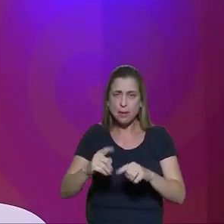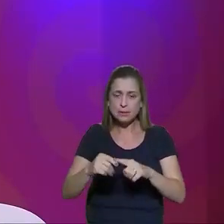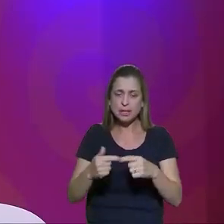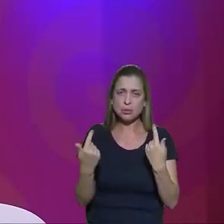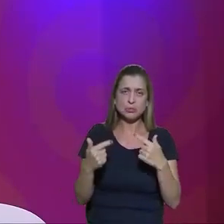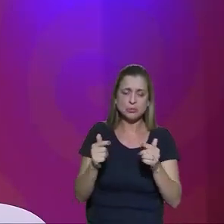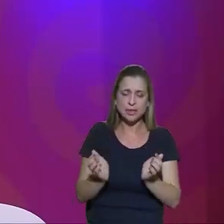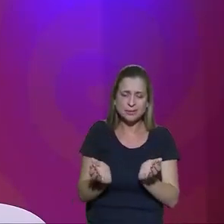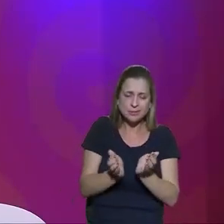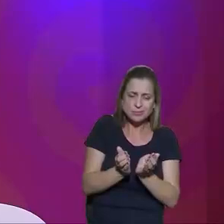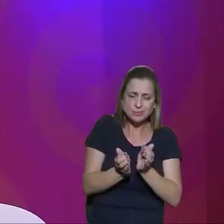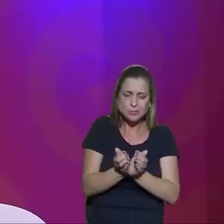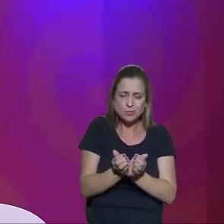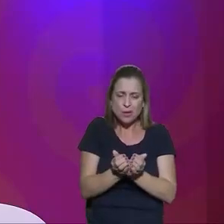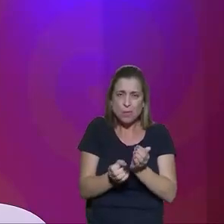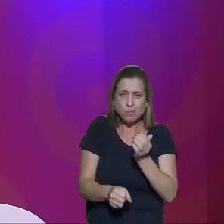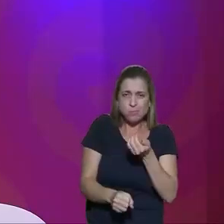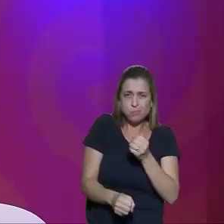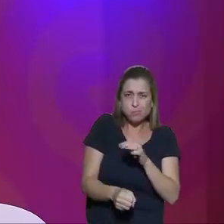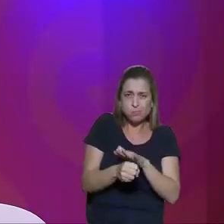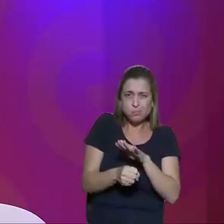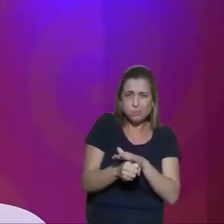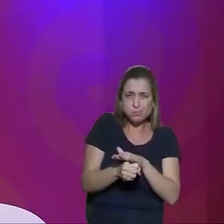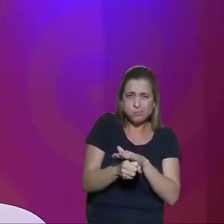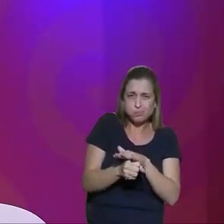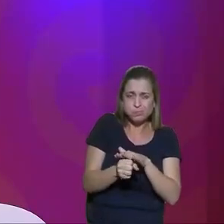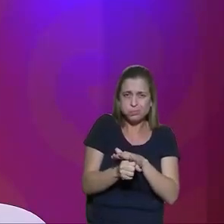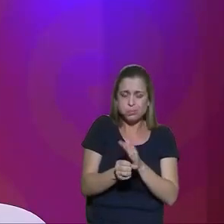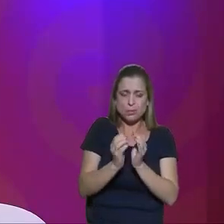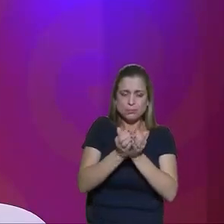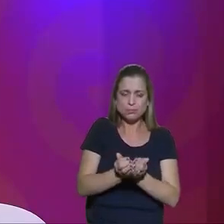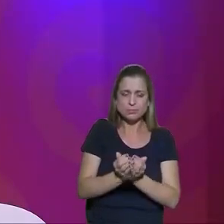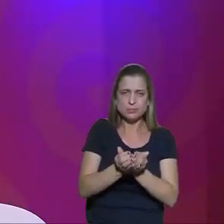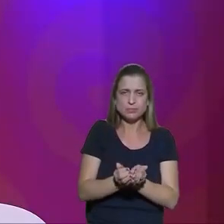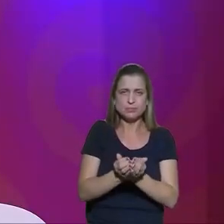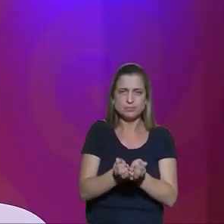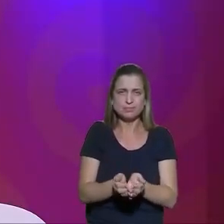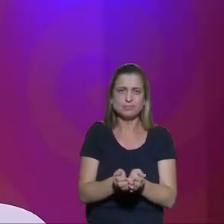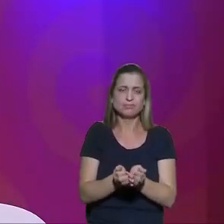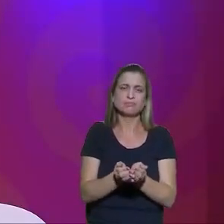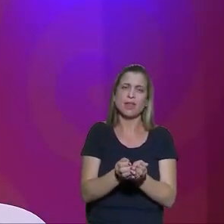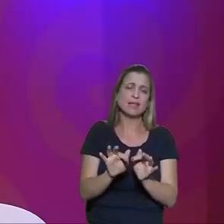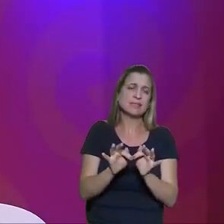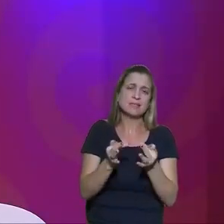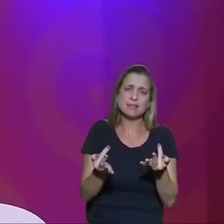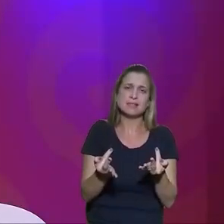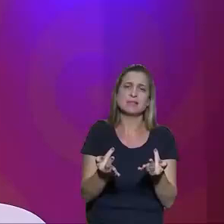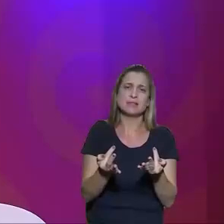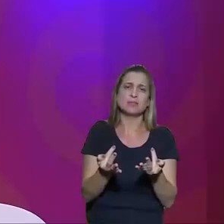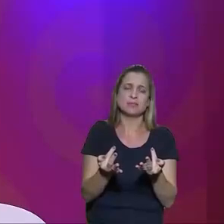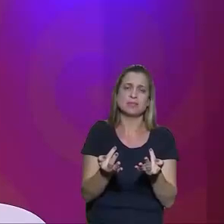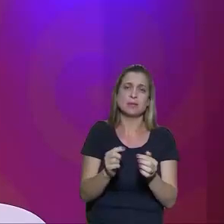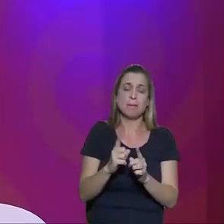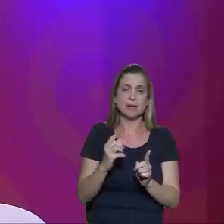tem espaço para mercadoria se comparada com a nau, não esconde, não dissimula. É rudimentar, essencial, e só